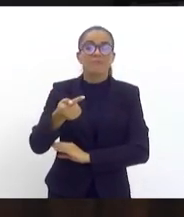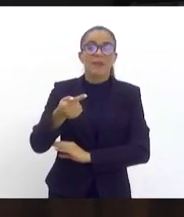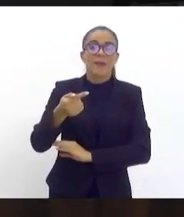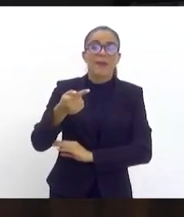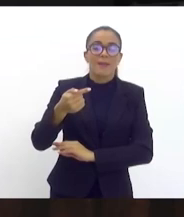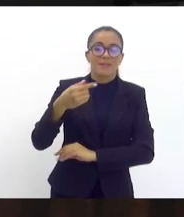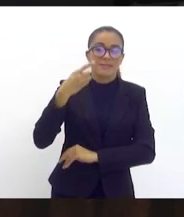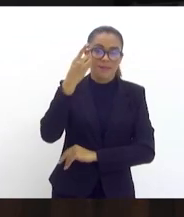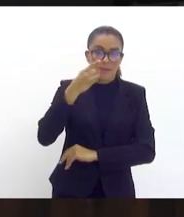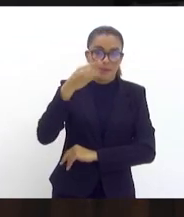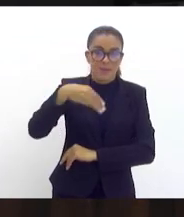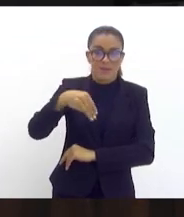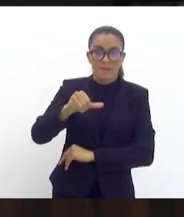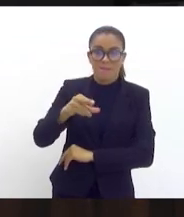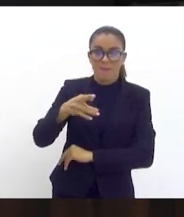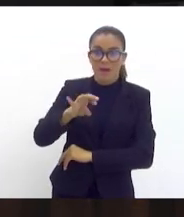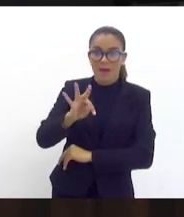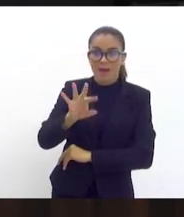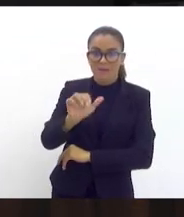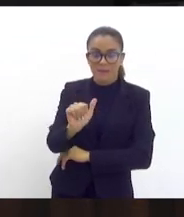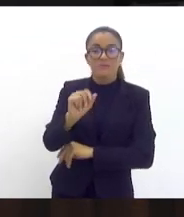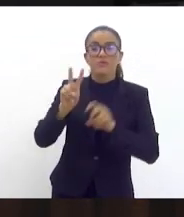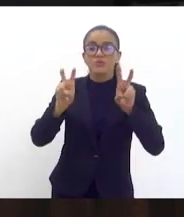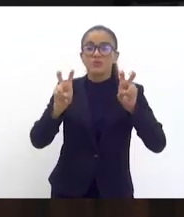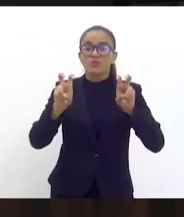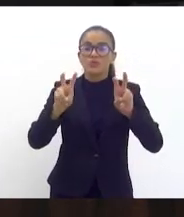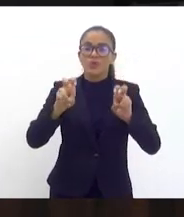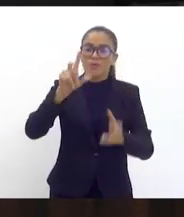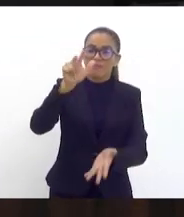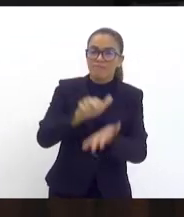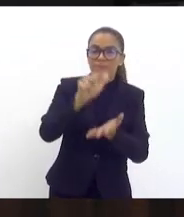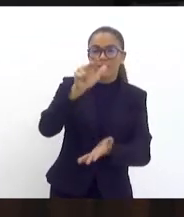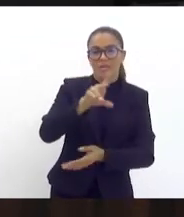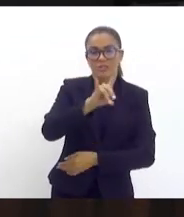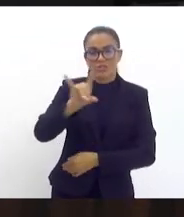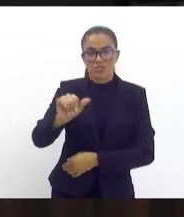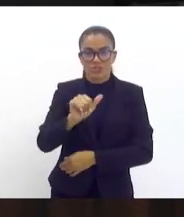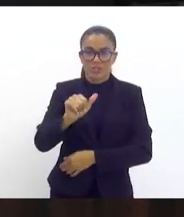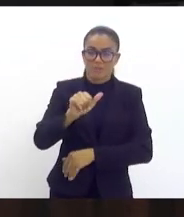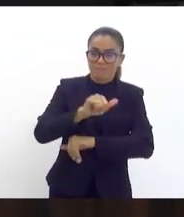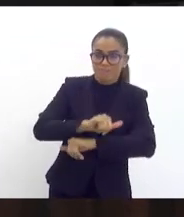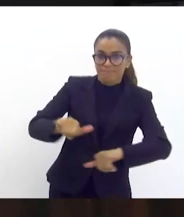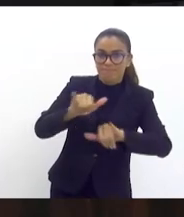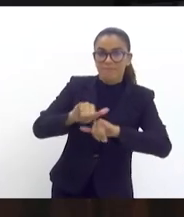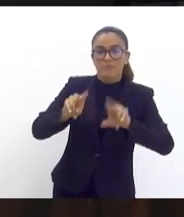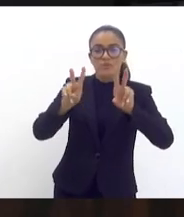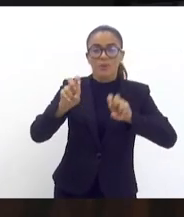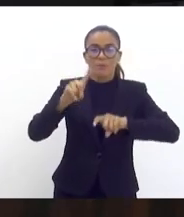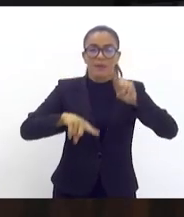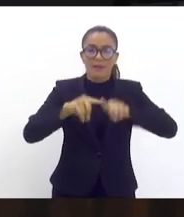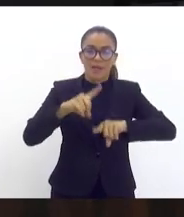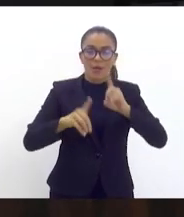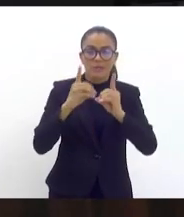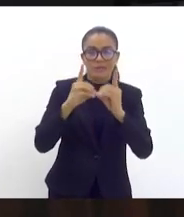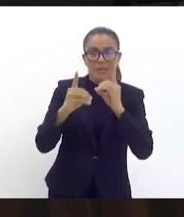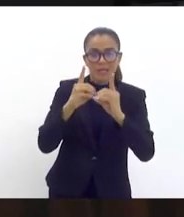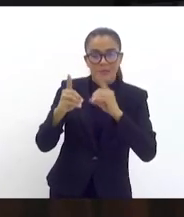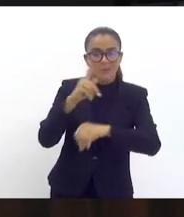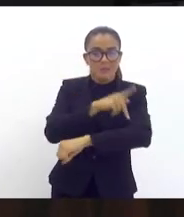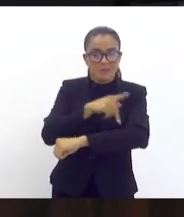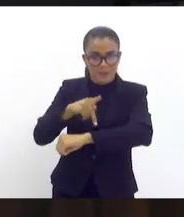Marta Rocha, que dispõe sobre a fixação de data para divulgação da lista de material